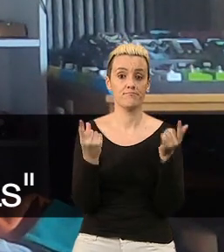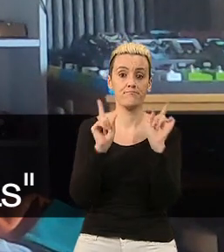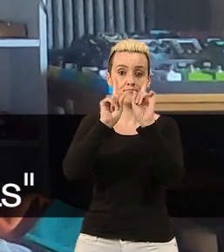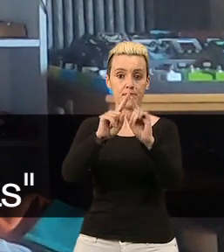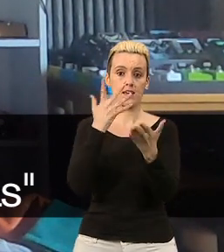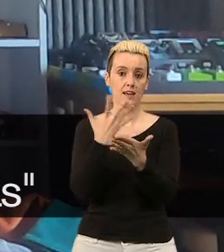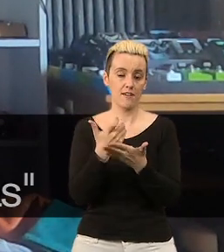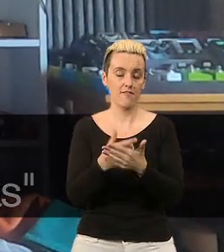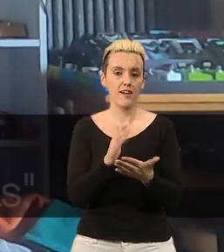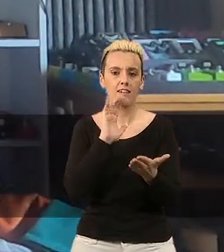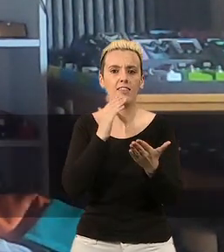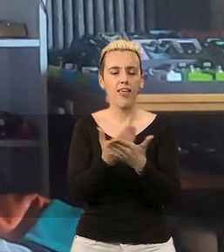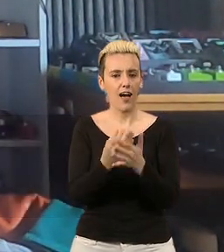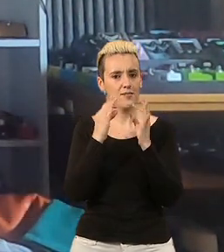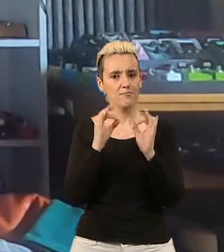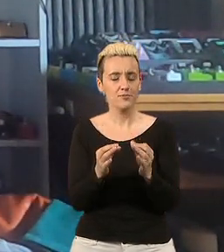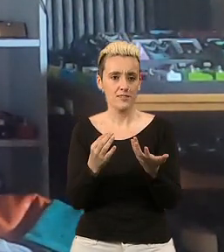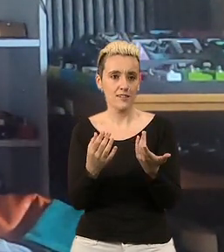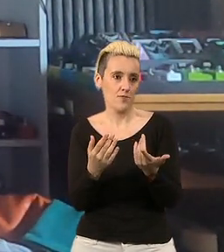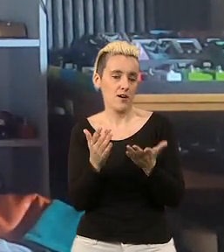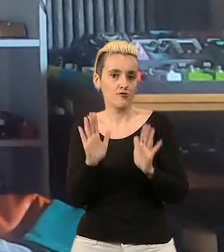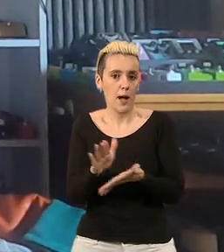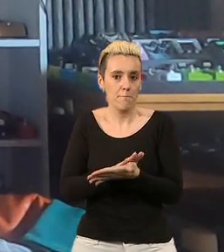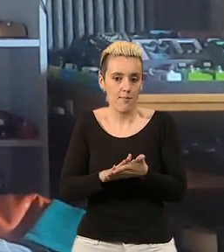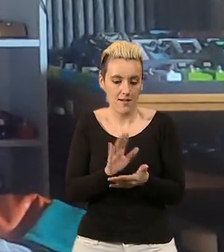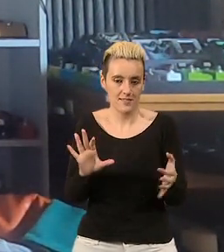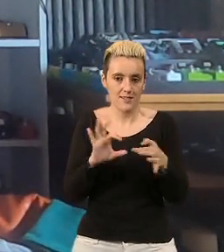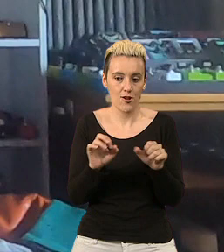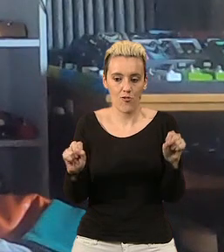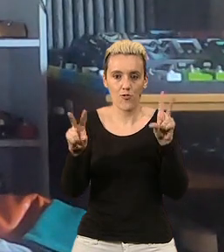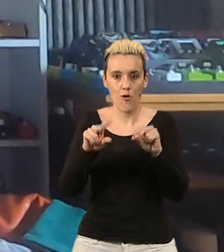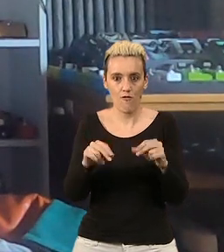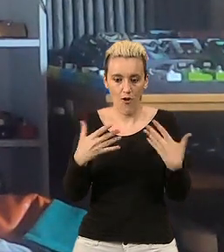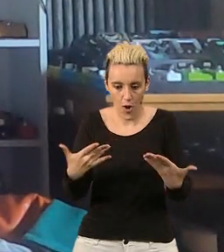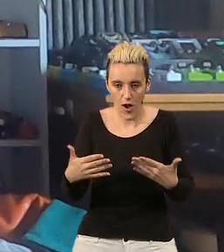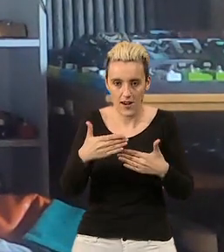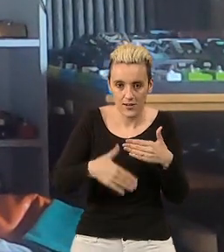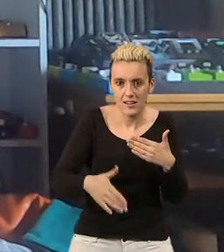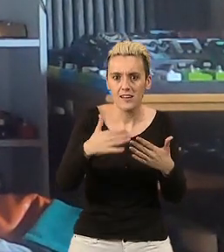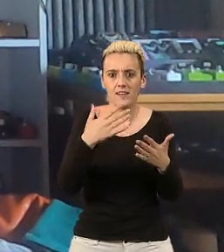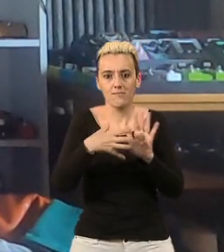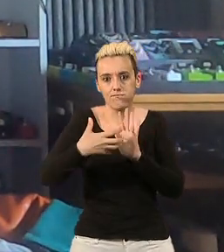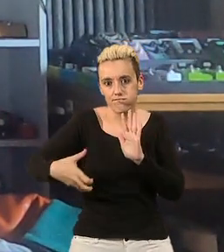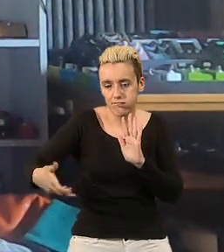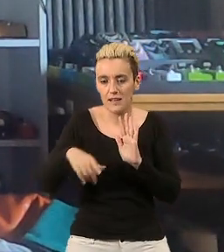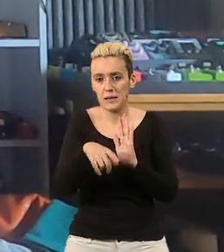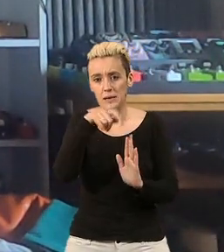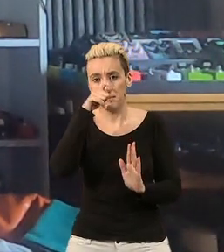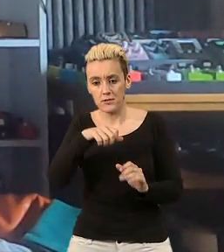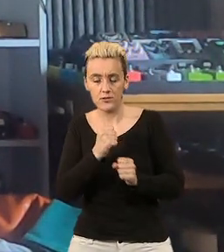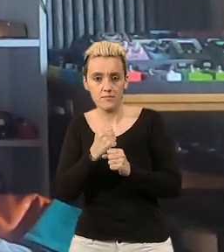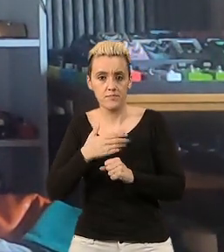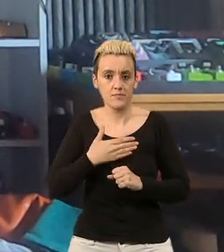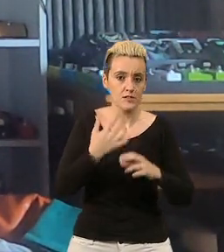de certa forma, um precursor destes tempos em que vivemos, uns tempos muito complicados, em que os